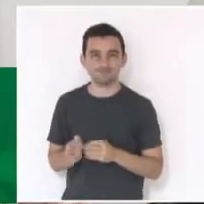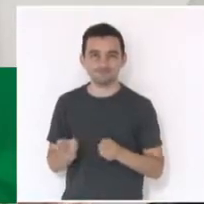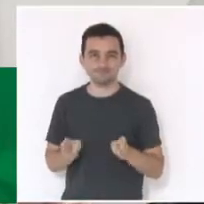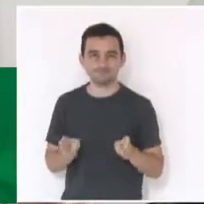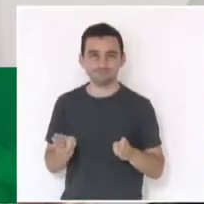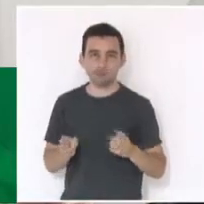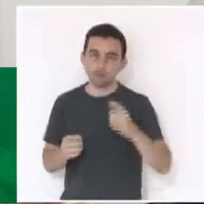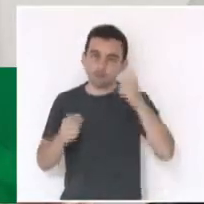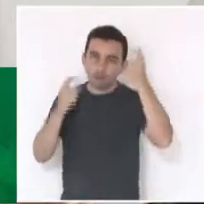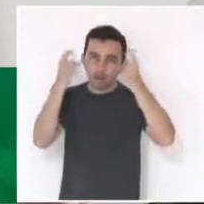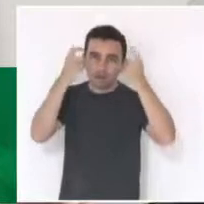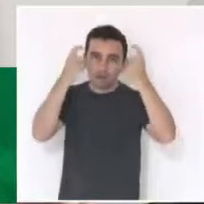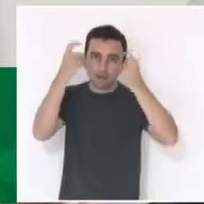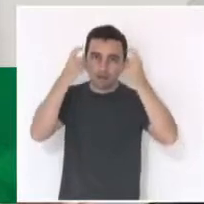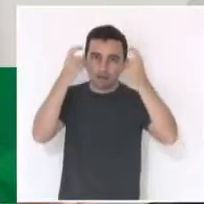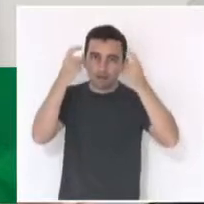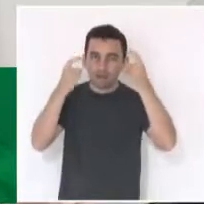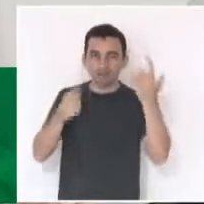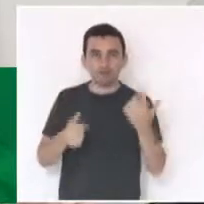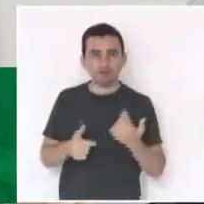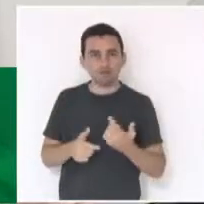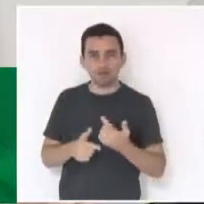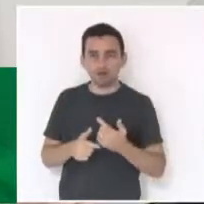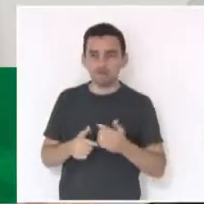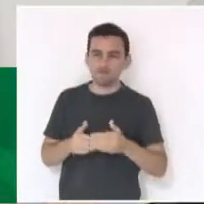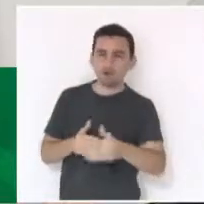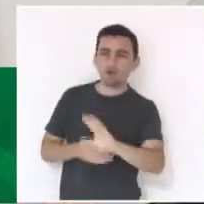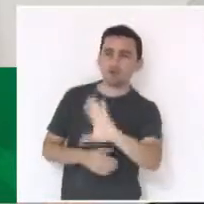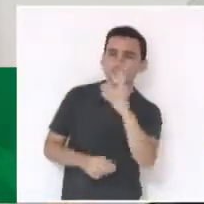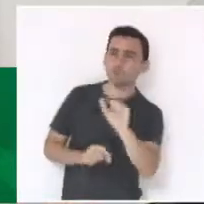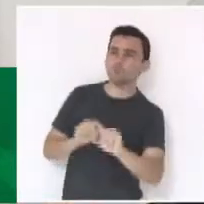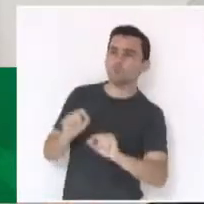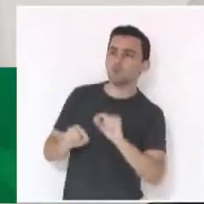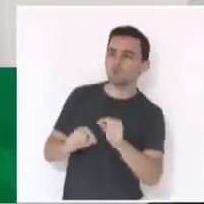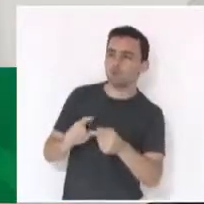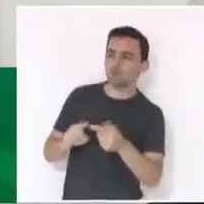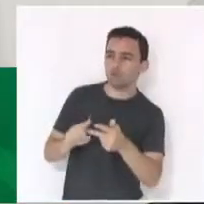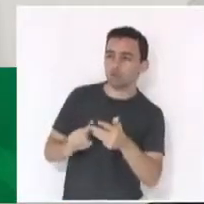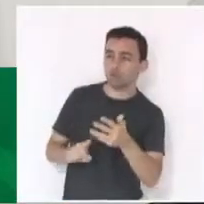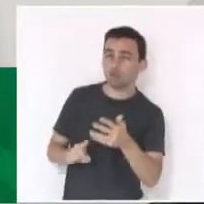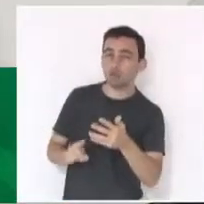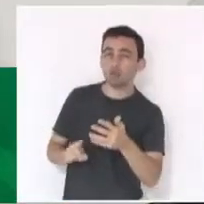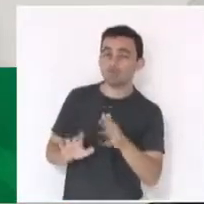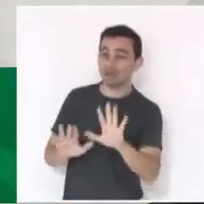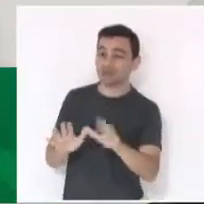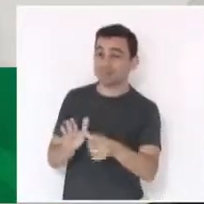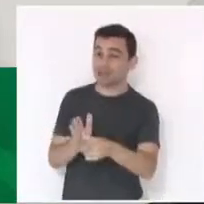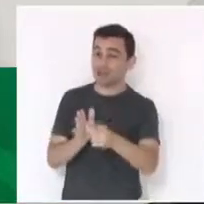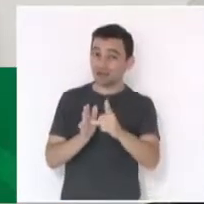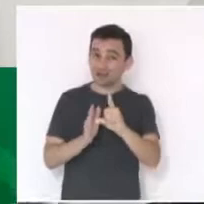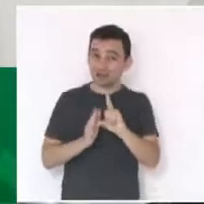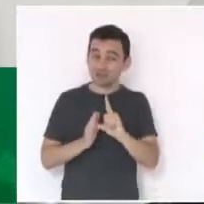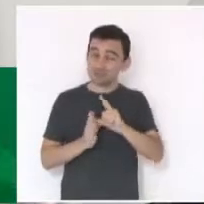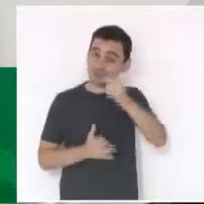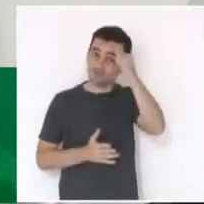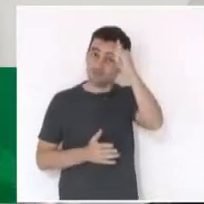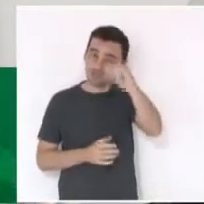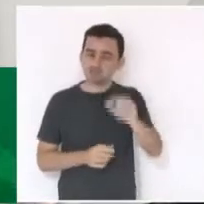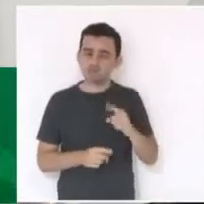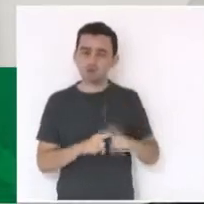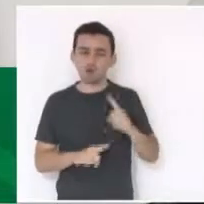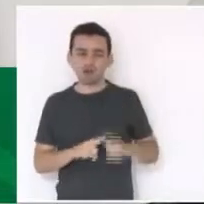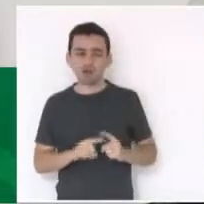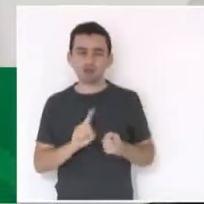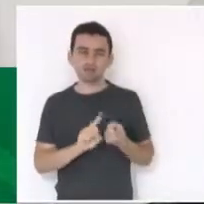preocuparmos com as consequências e não atacaram as origens as causas